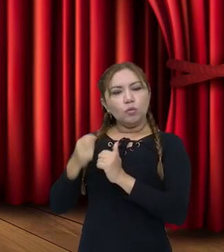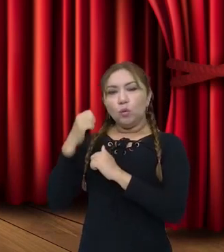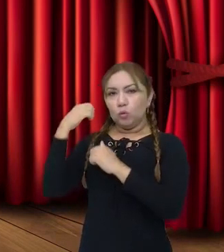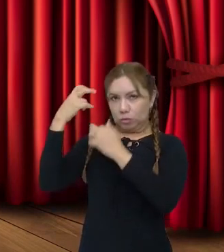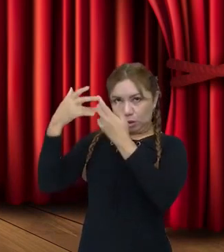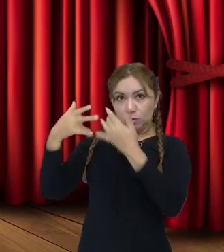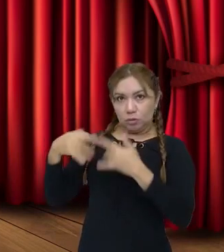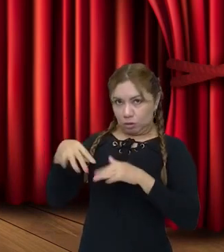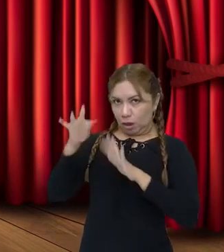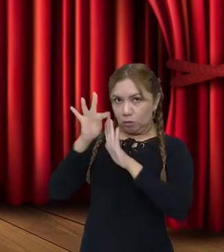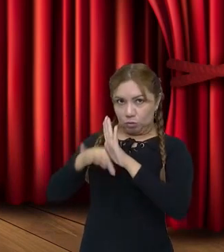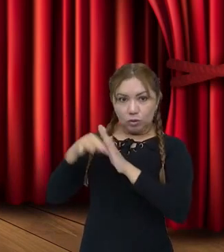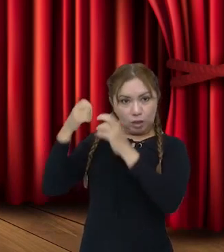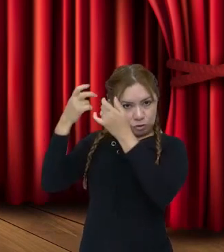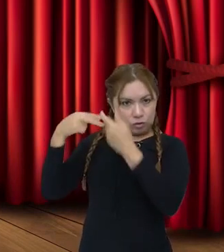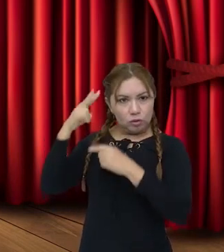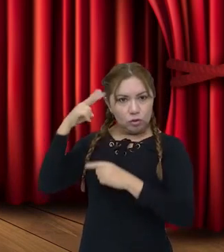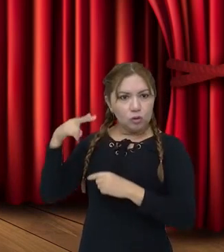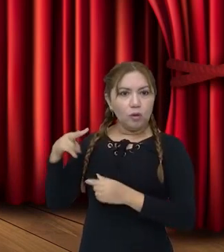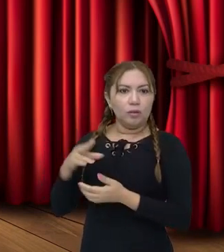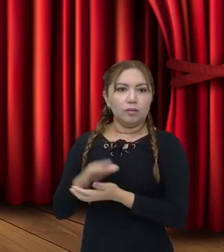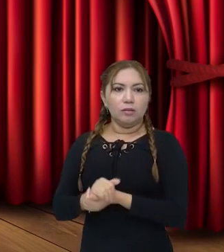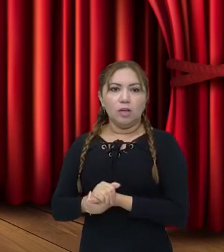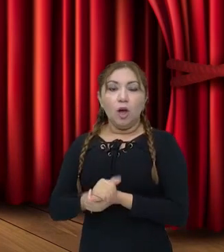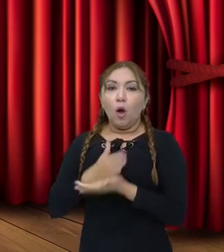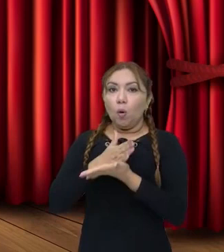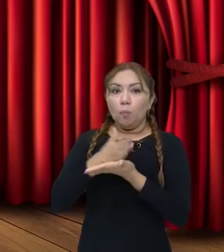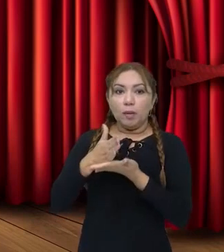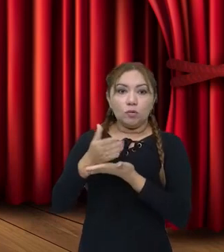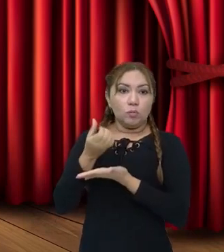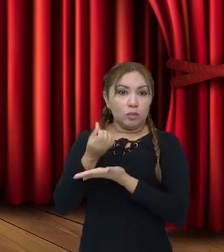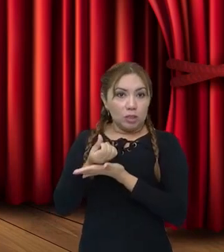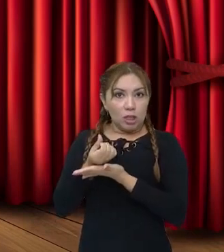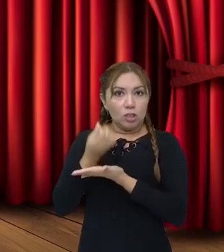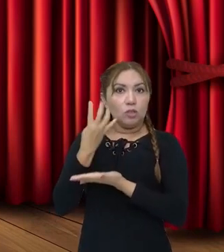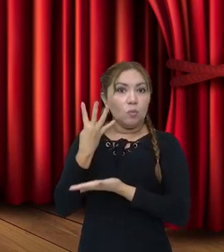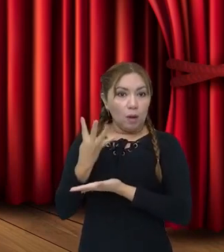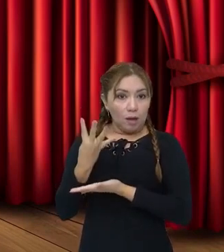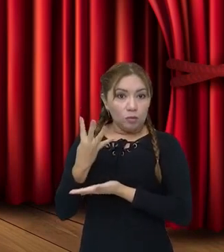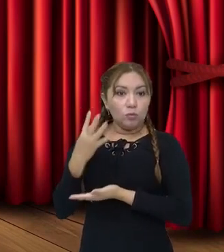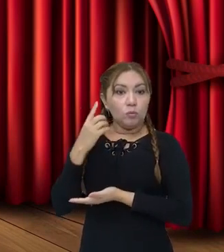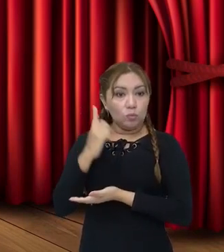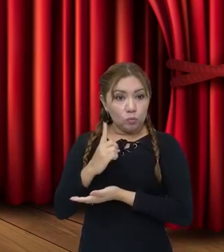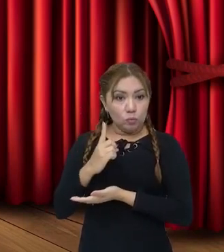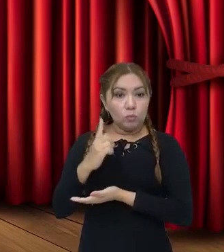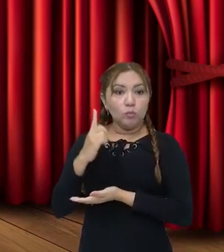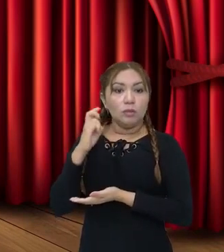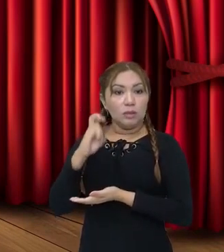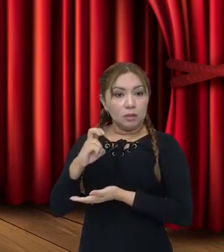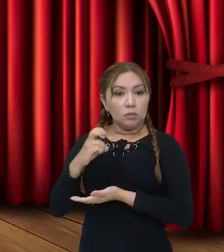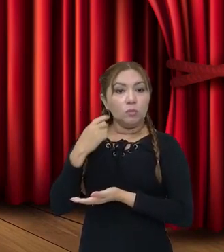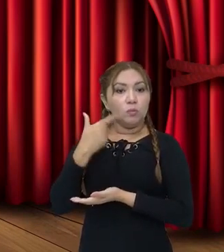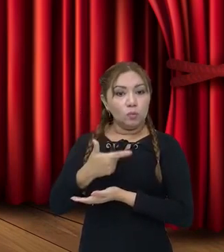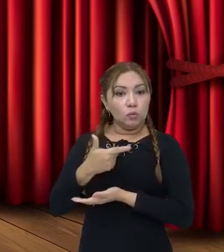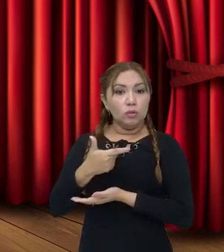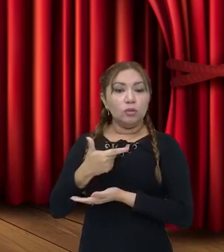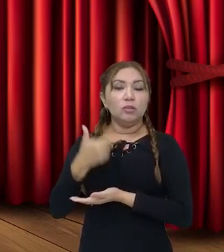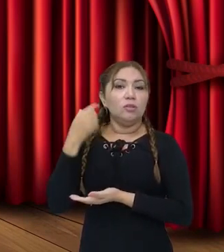reconto, que começa com o número 6, 4, 1,